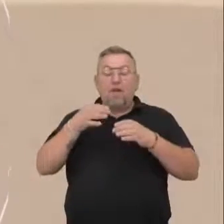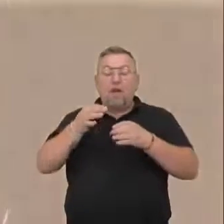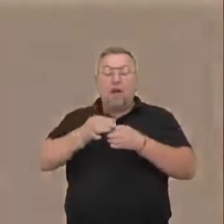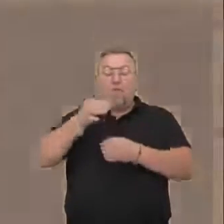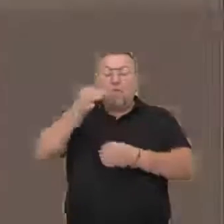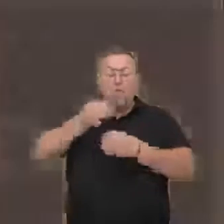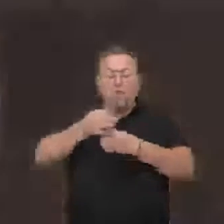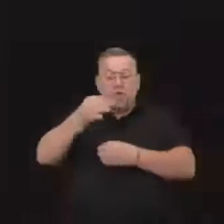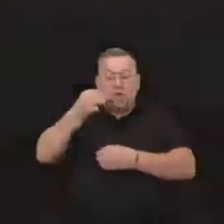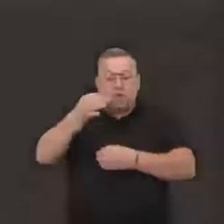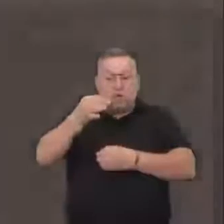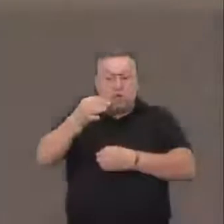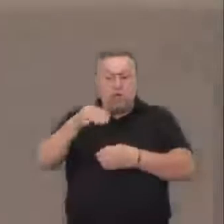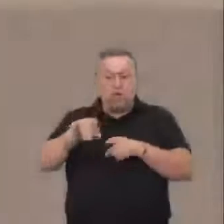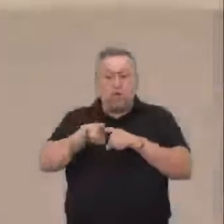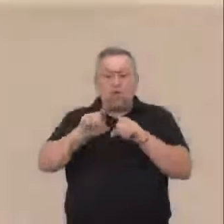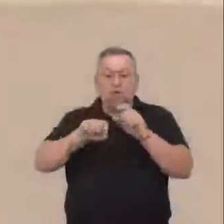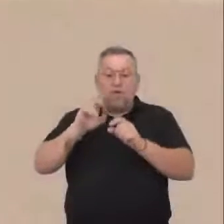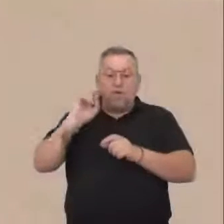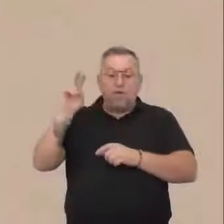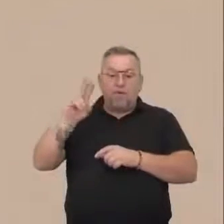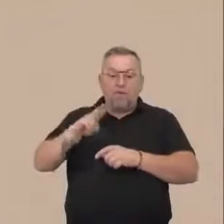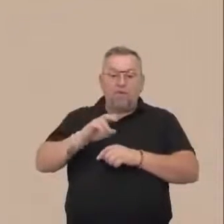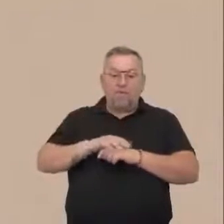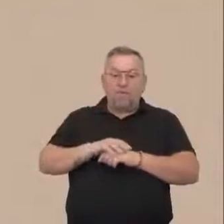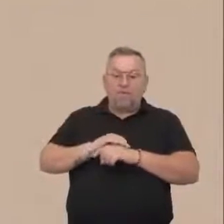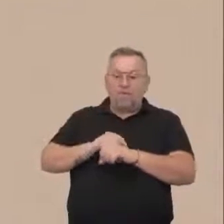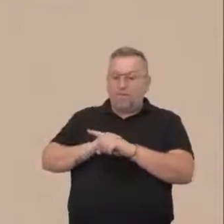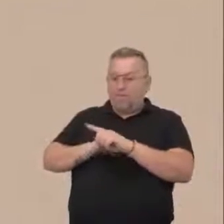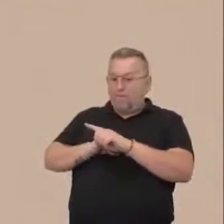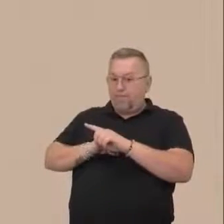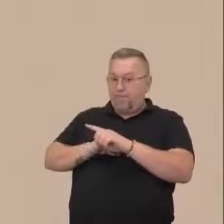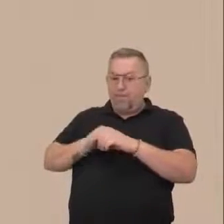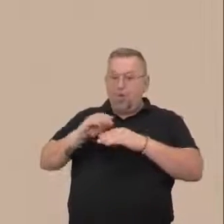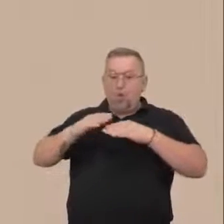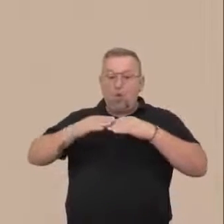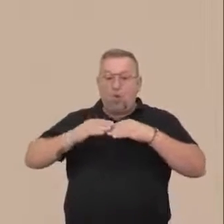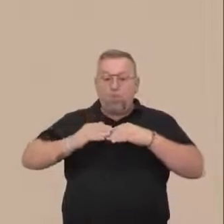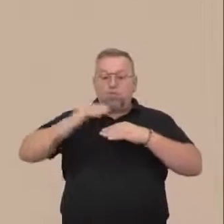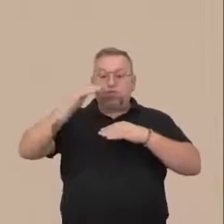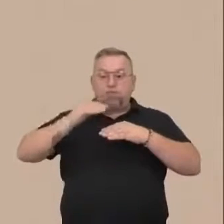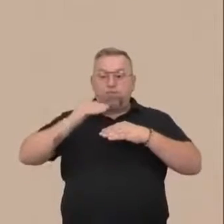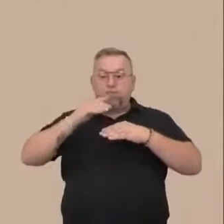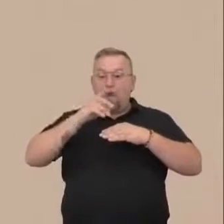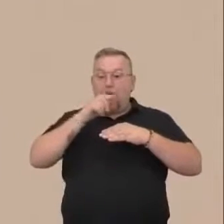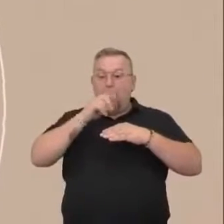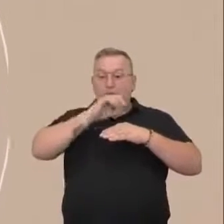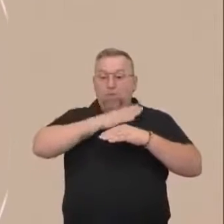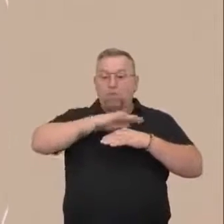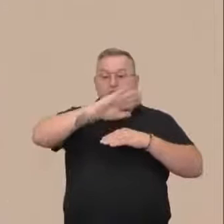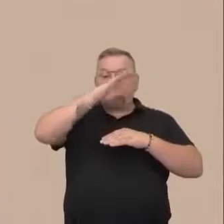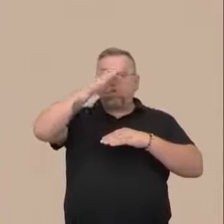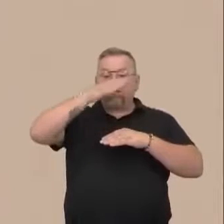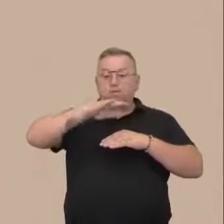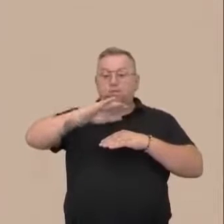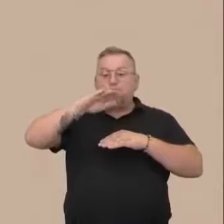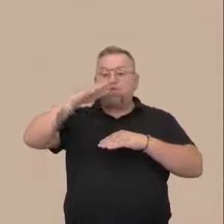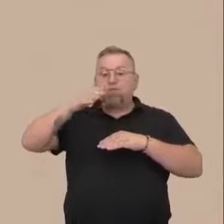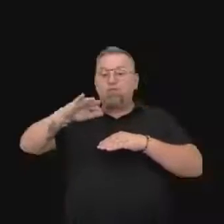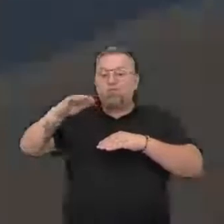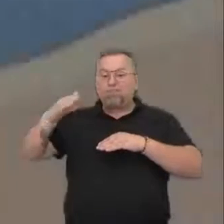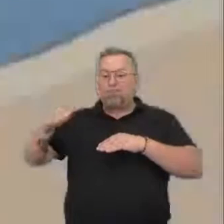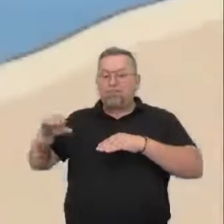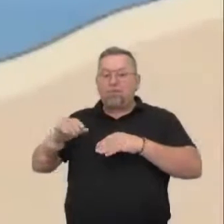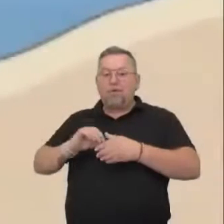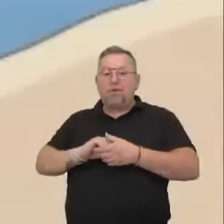aí. Né? E aí tá a zona de subducção aí que o Ed Joel citou aí, ó. Uma placa sobre a outra, né, se elevando aí, mas